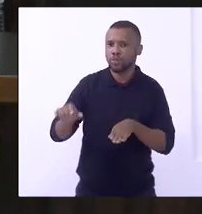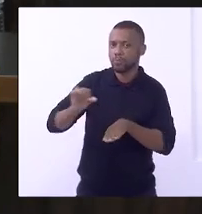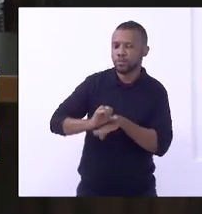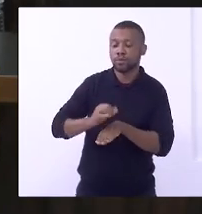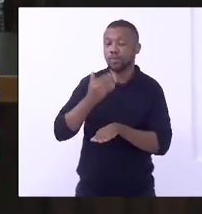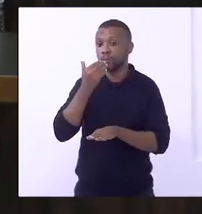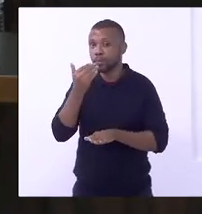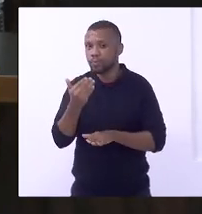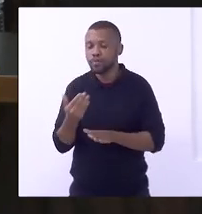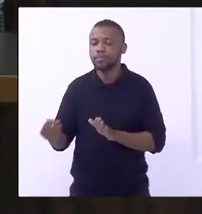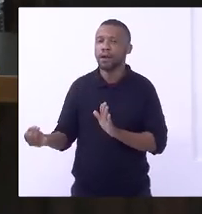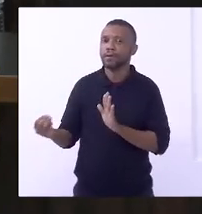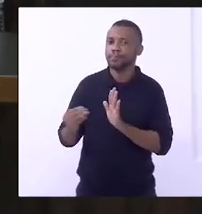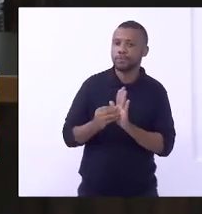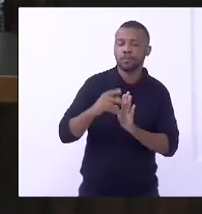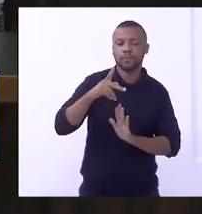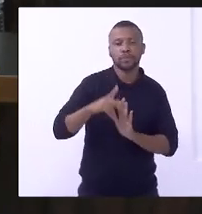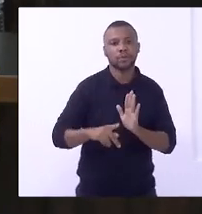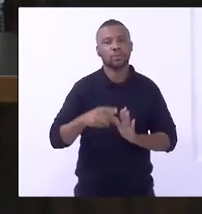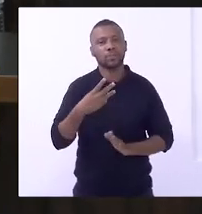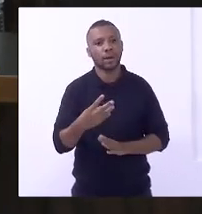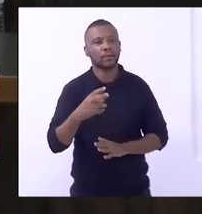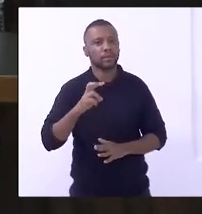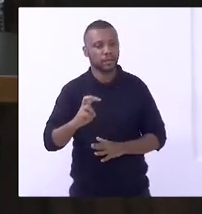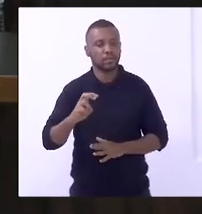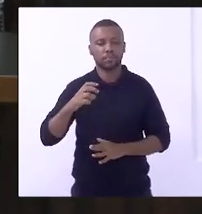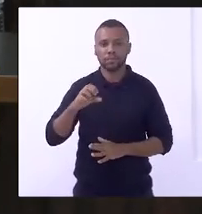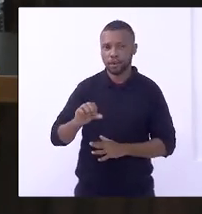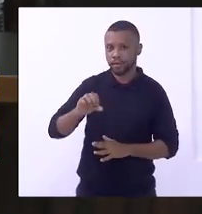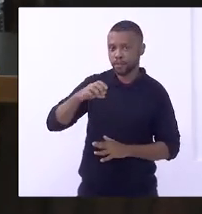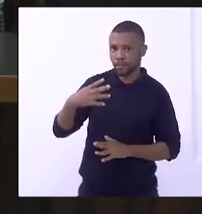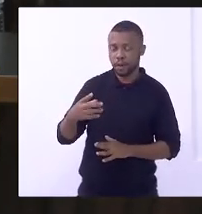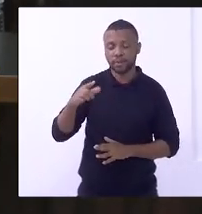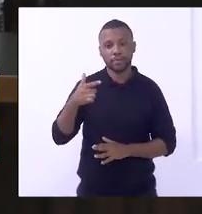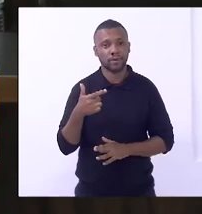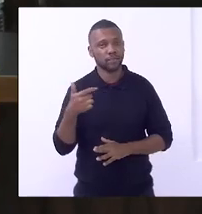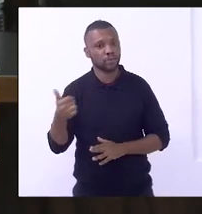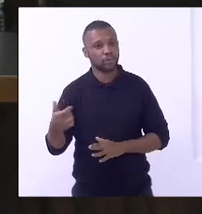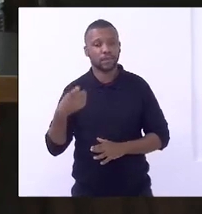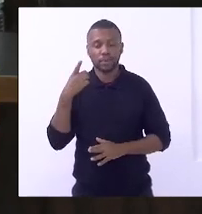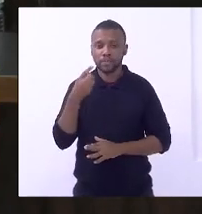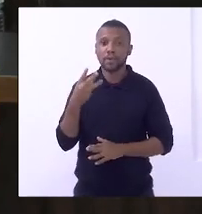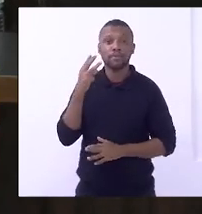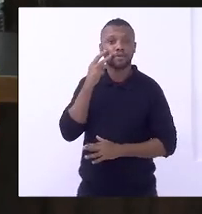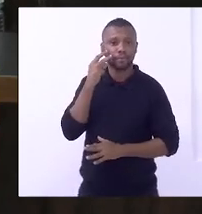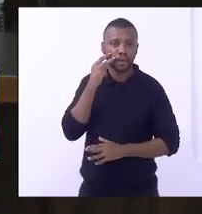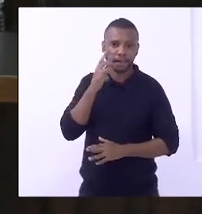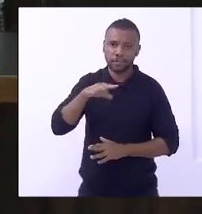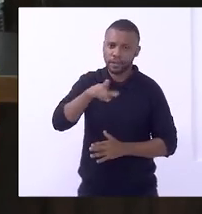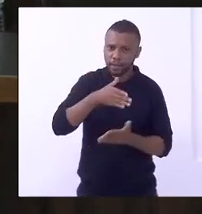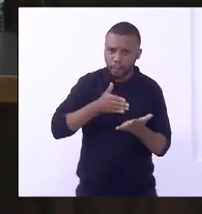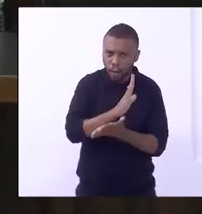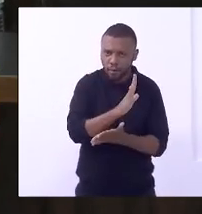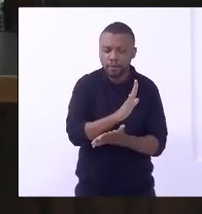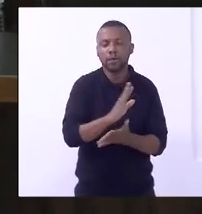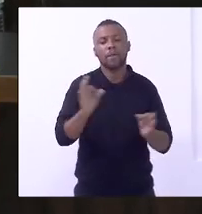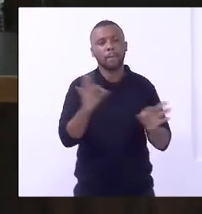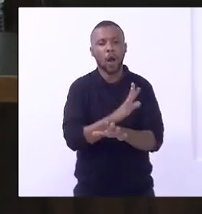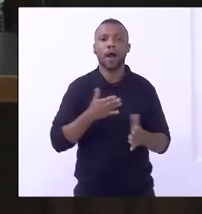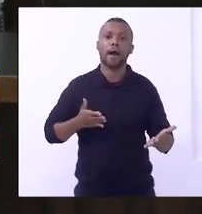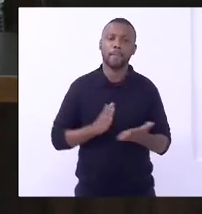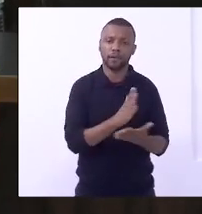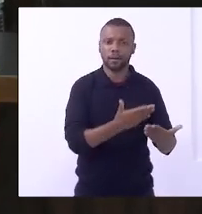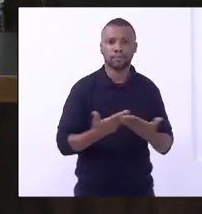inclusão do projeto 4594 de 21, do deputado Valdeque Carneiro. Senhores que aprovam, permaneçam como estão. Aprovado.